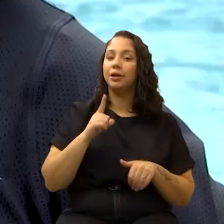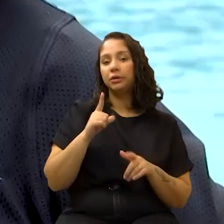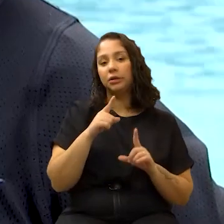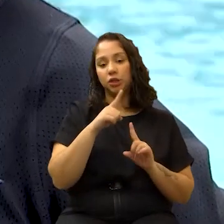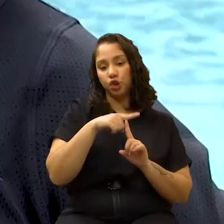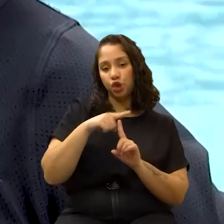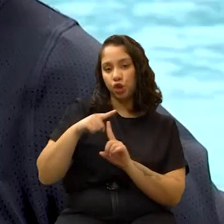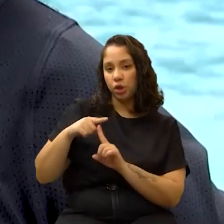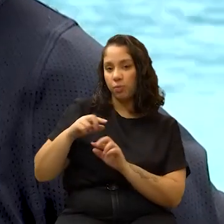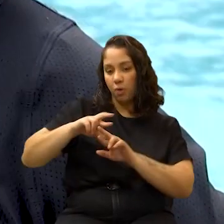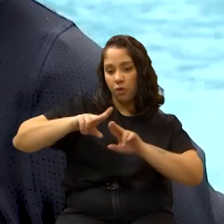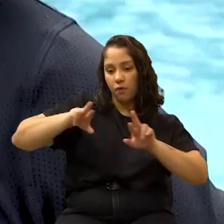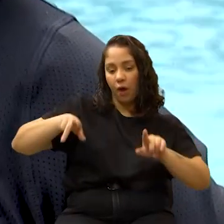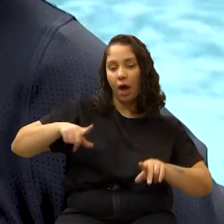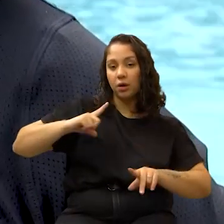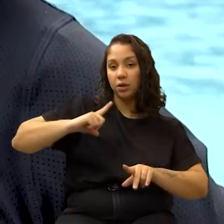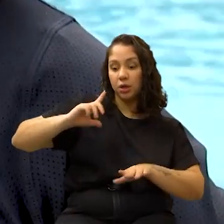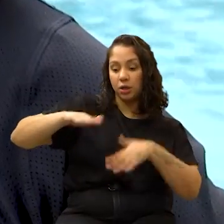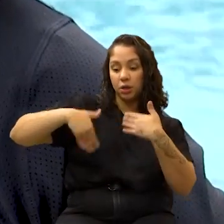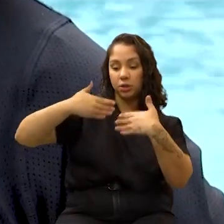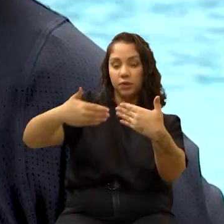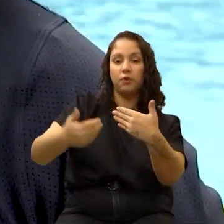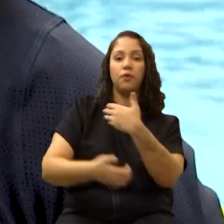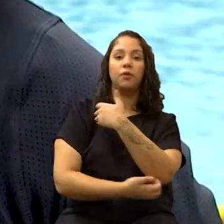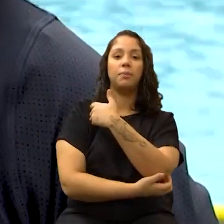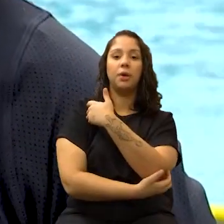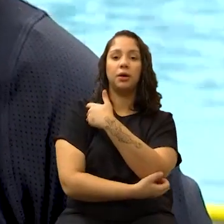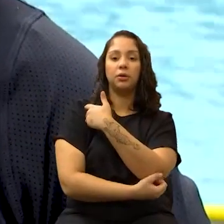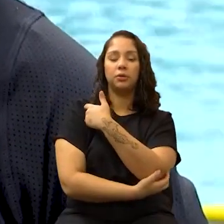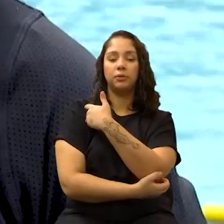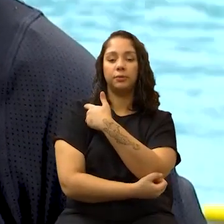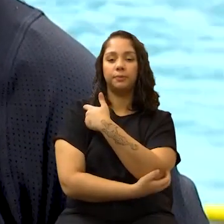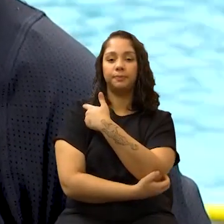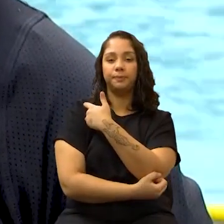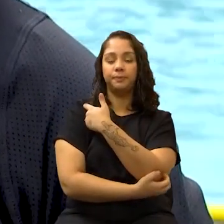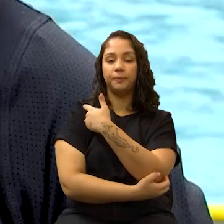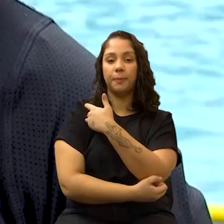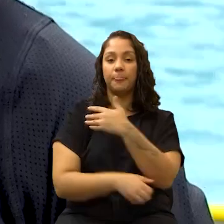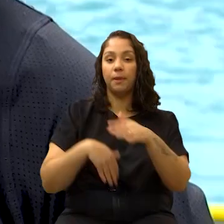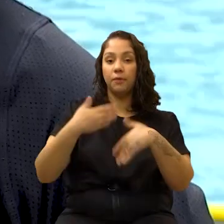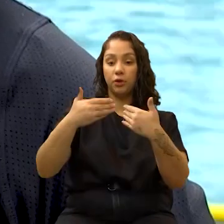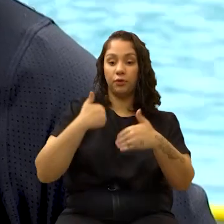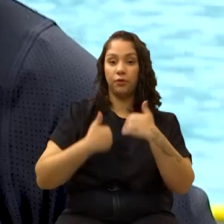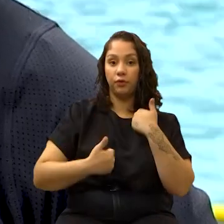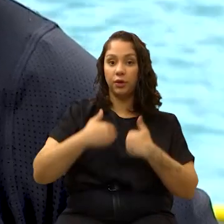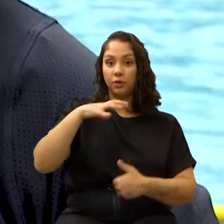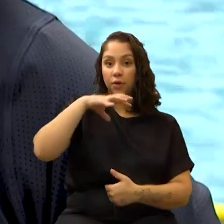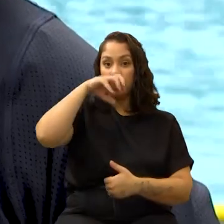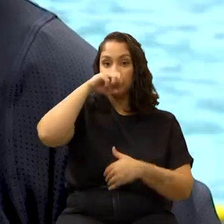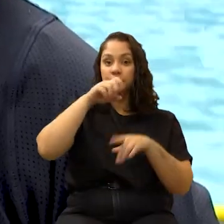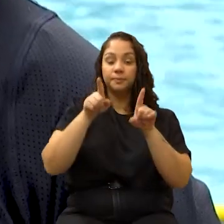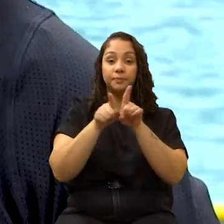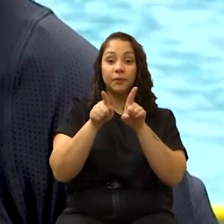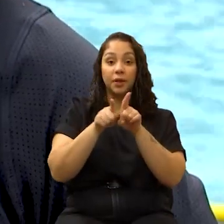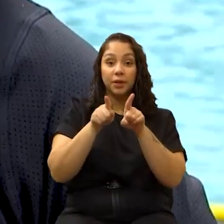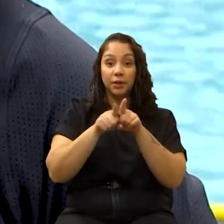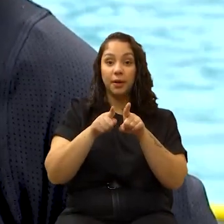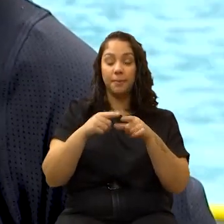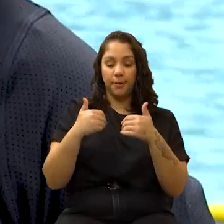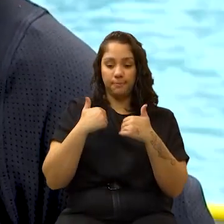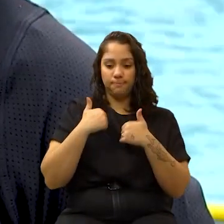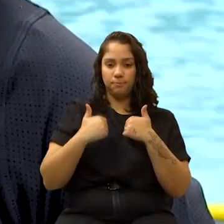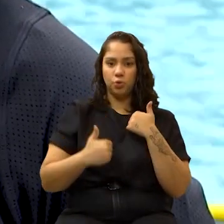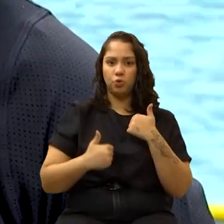né, os estilos, ela, além de um desempenho físico de fôlego, né, ela vai ter